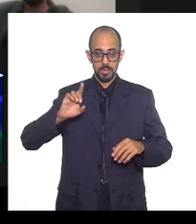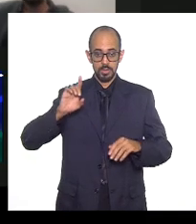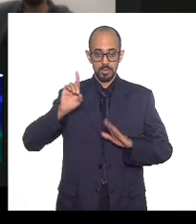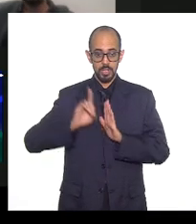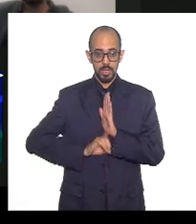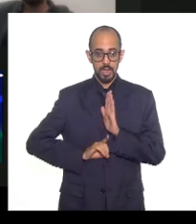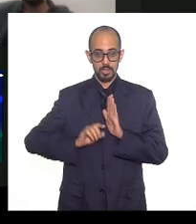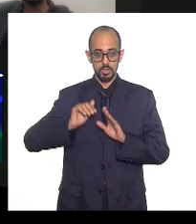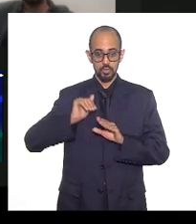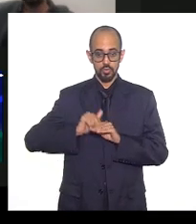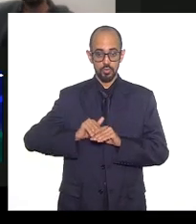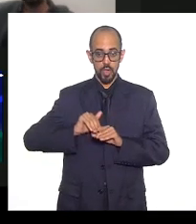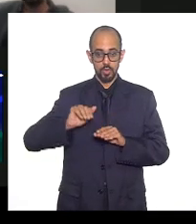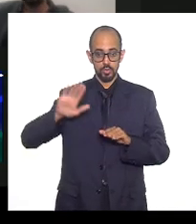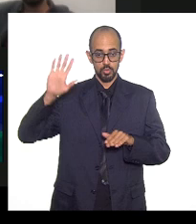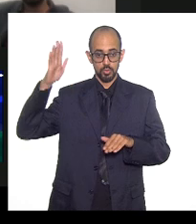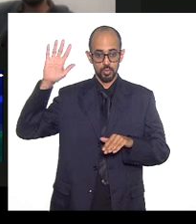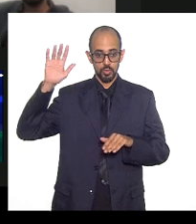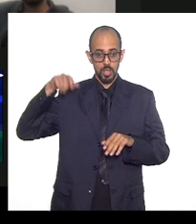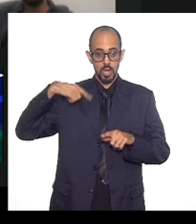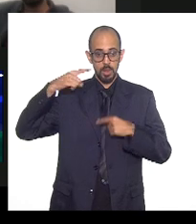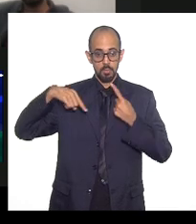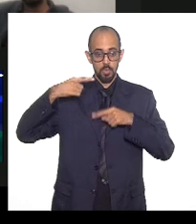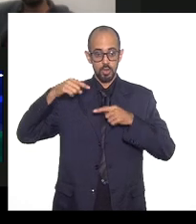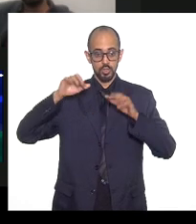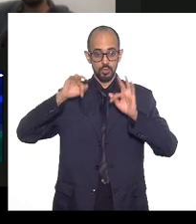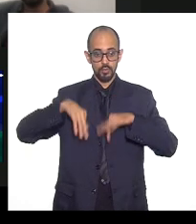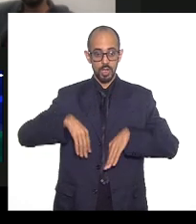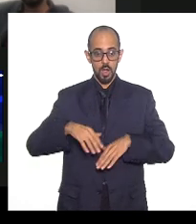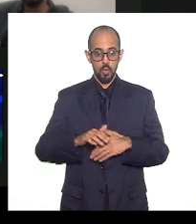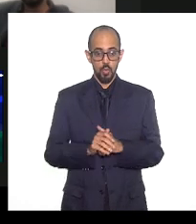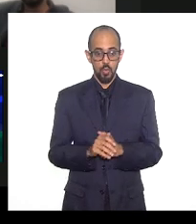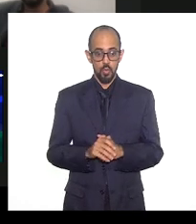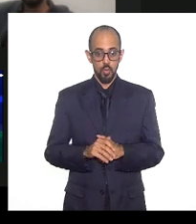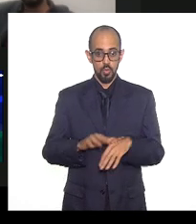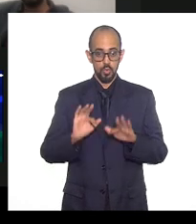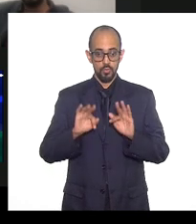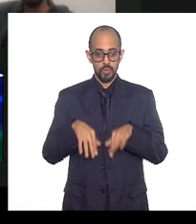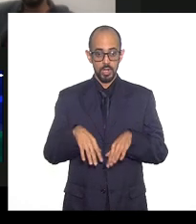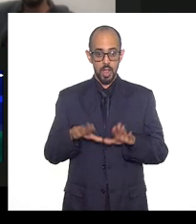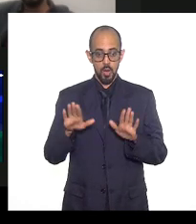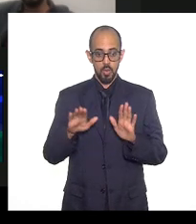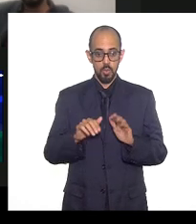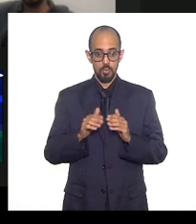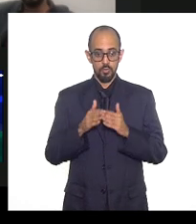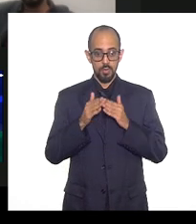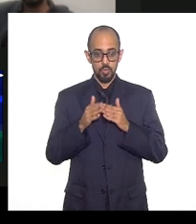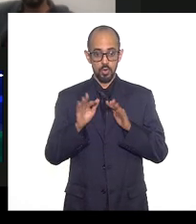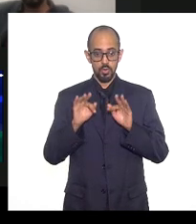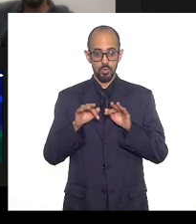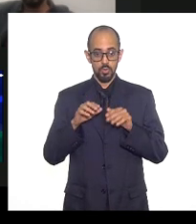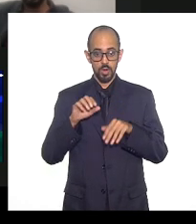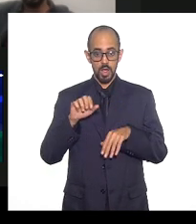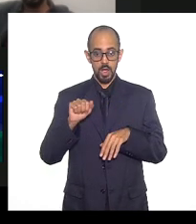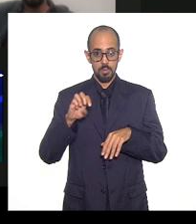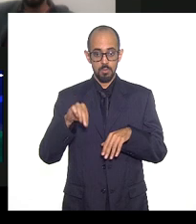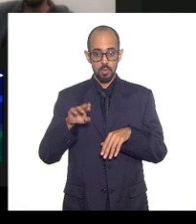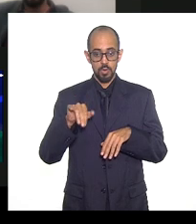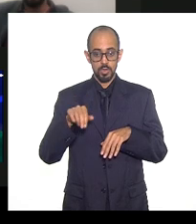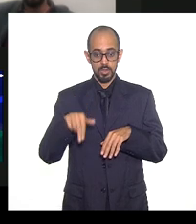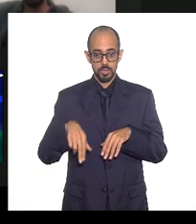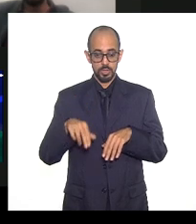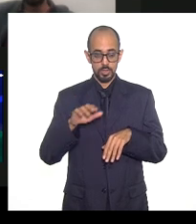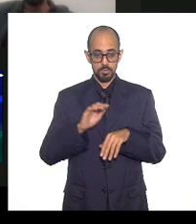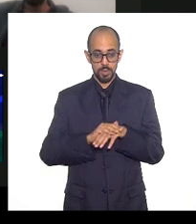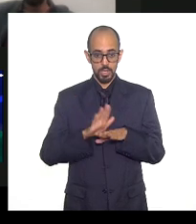Declaração de voto, presidente. Então, ao final. Obrigada. Tá? Declaração de voto, declaração presidente, de voto, por favor. Senhor presidente. Rodrigo Amorim. Então, um instante lá,